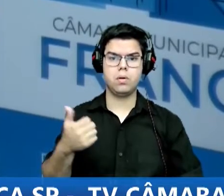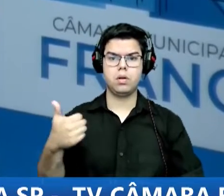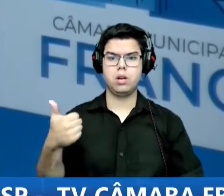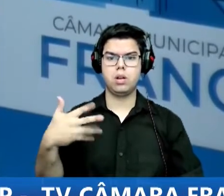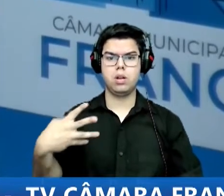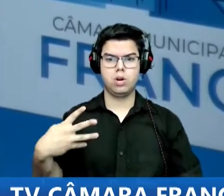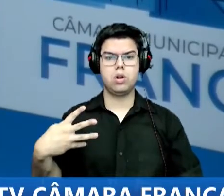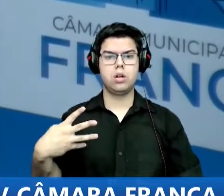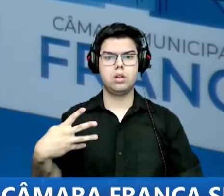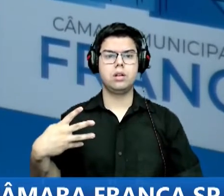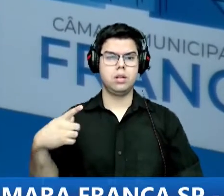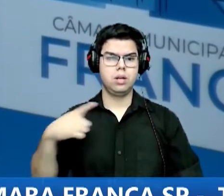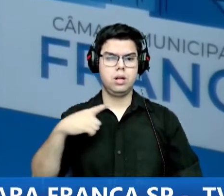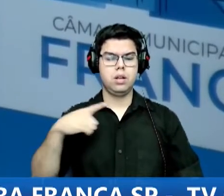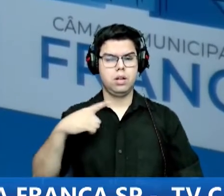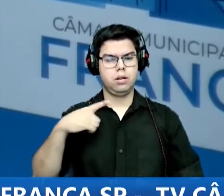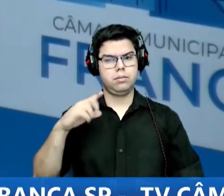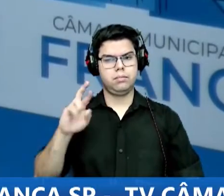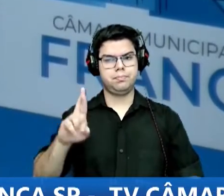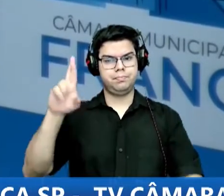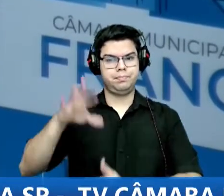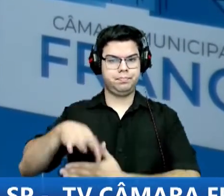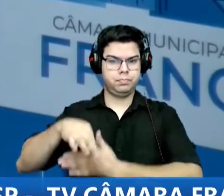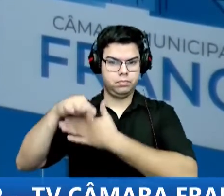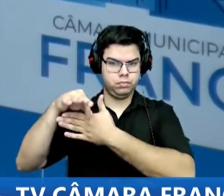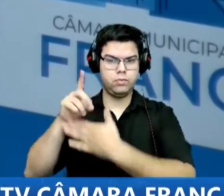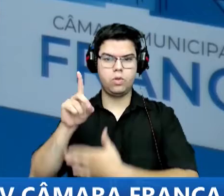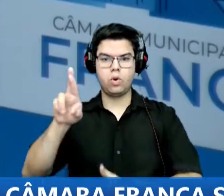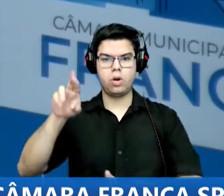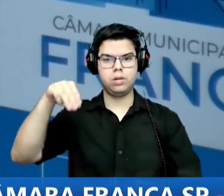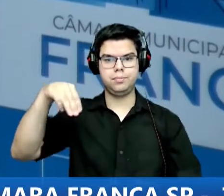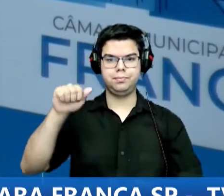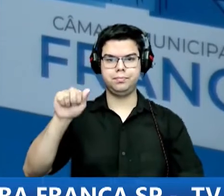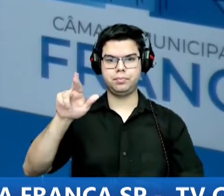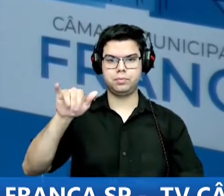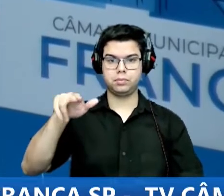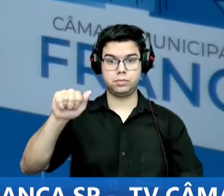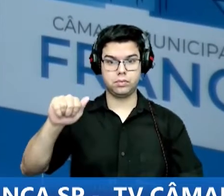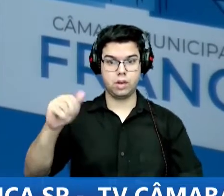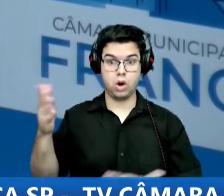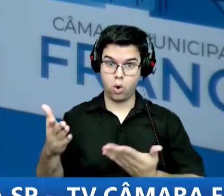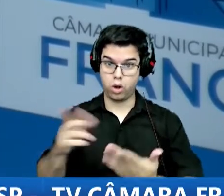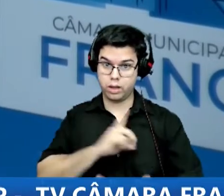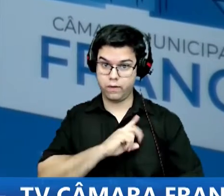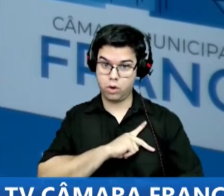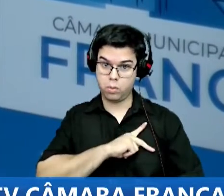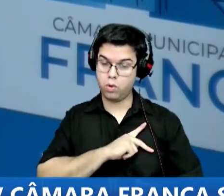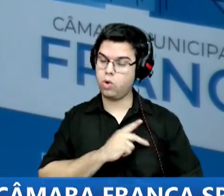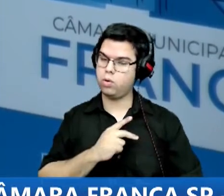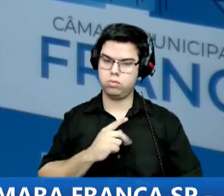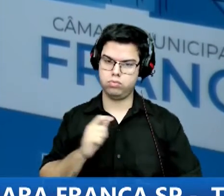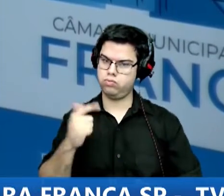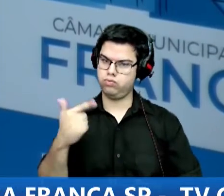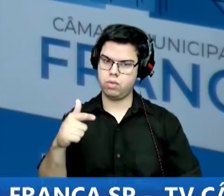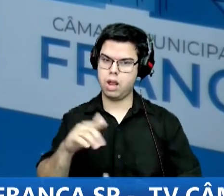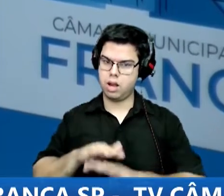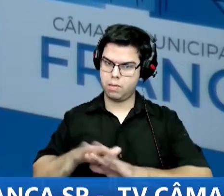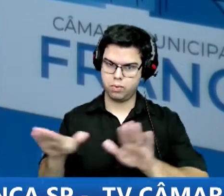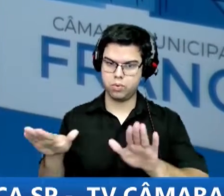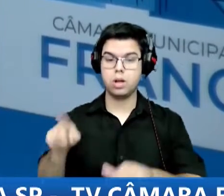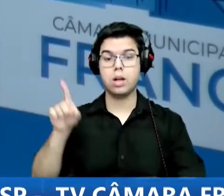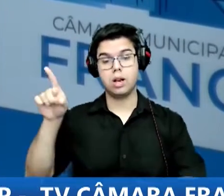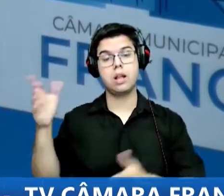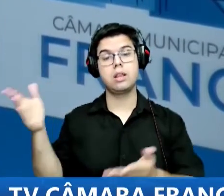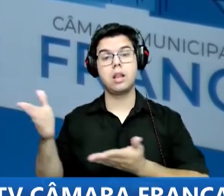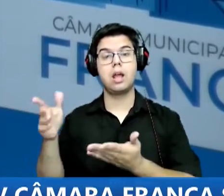liderado pela doutora Mariana, que não está mais na Defensoria, mas que procurou a doutora Regina Duarte, procuradora do